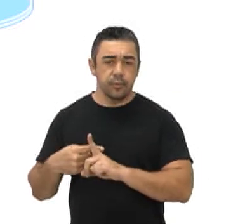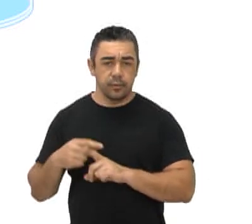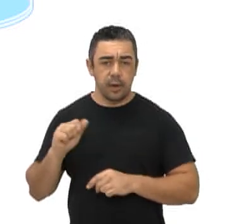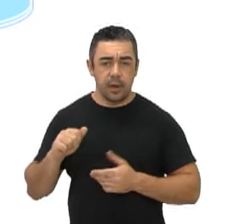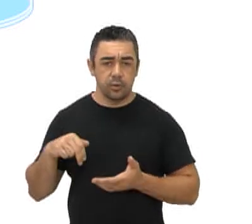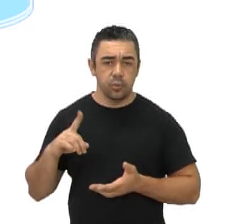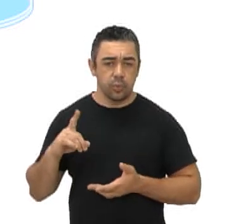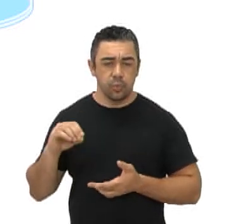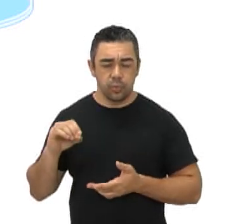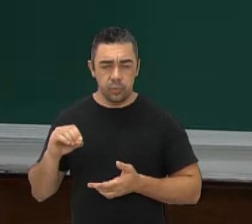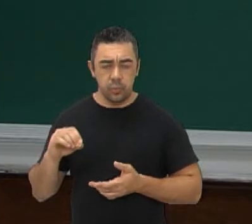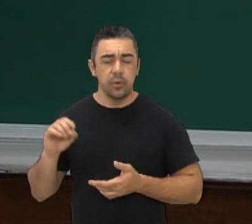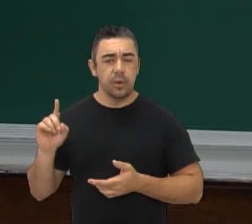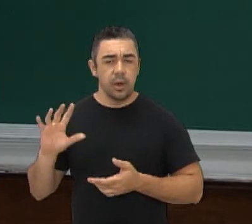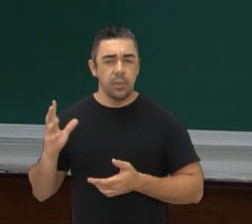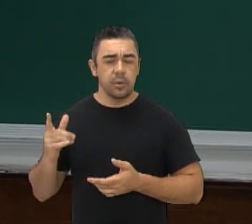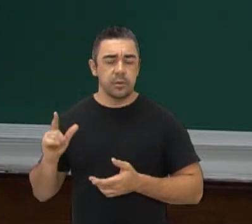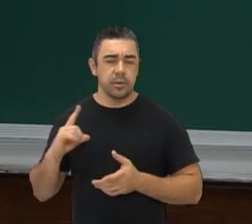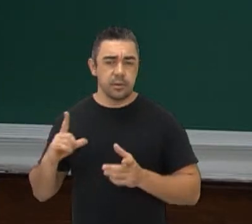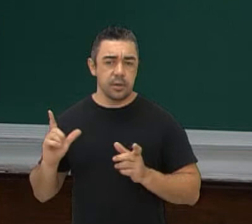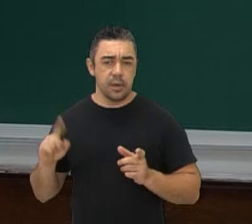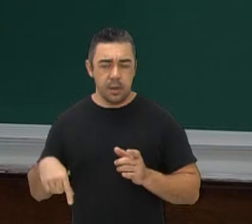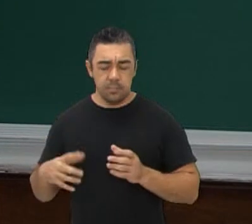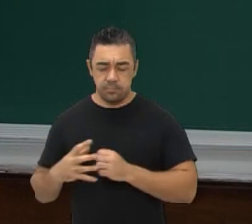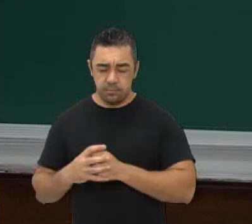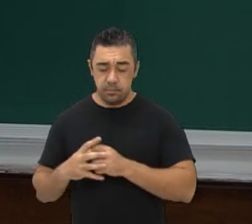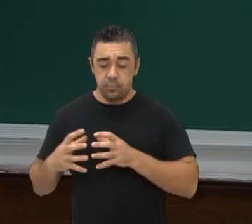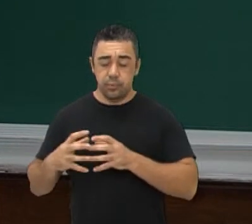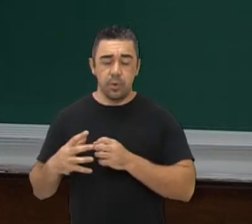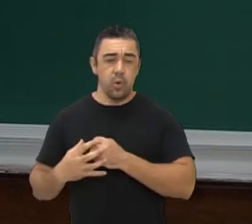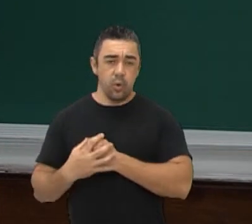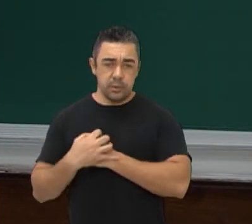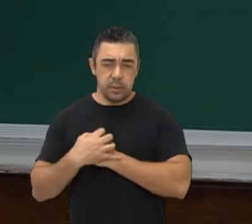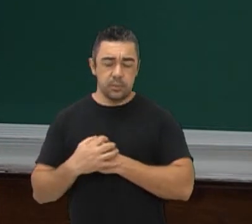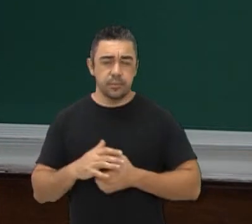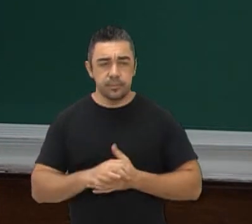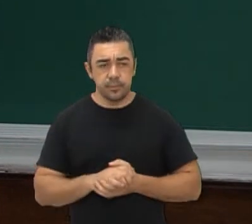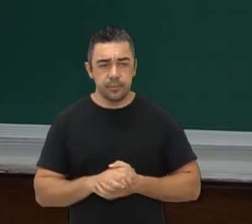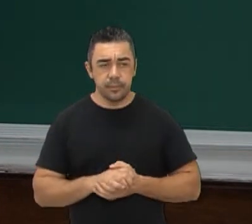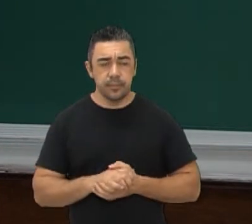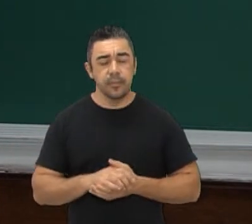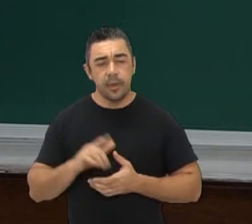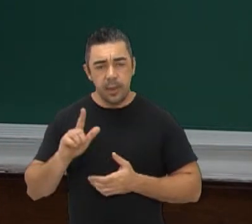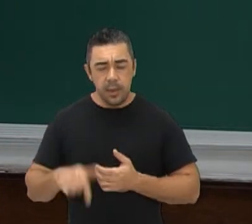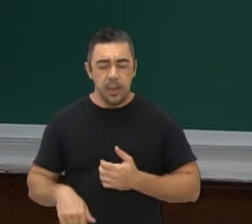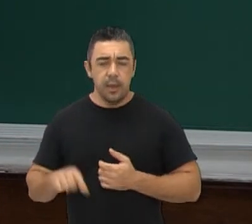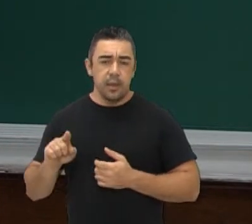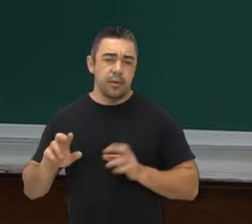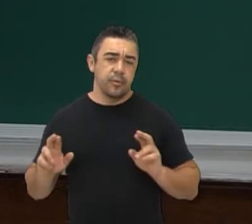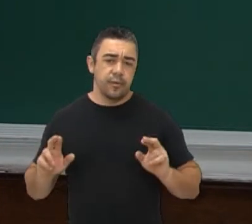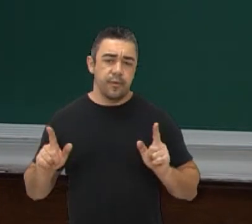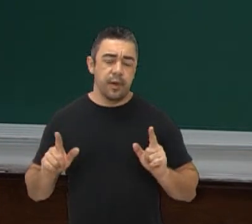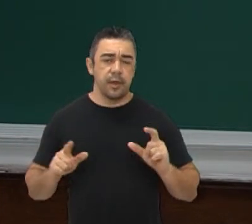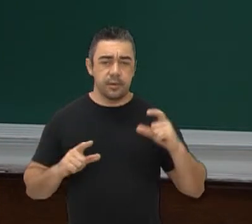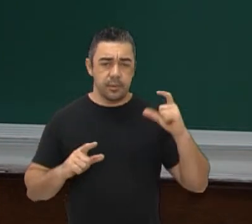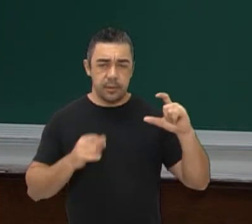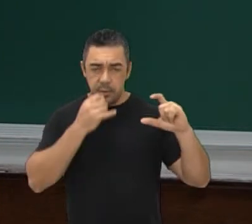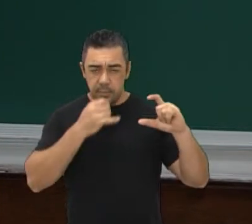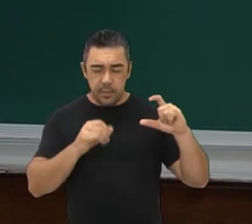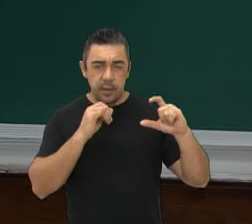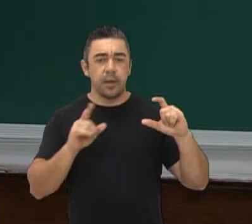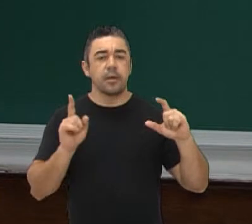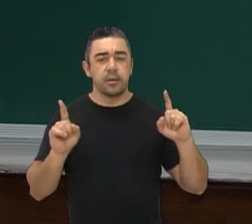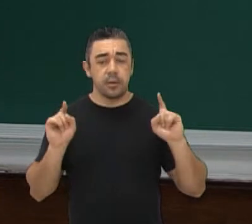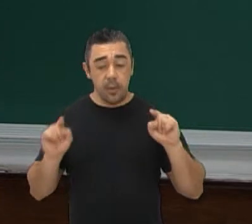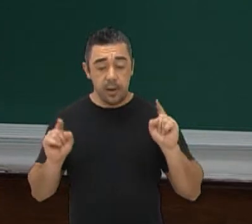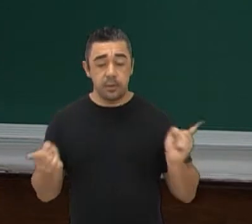o ânodo, vai ter a semi-reação anódica ou de oxidação. Então, a eletrólise é o inverso da pilha, logo os polos ali